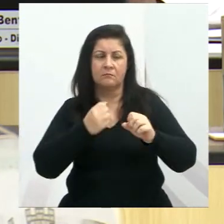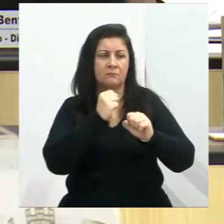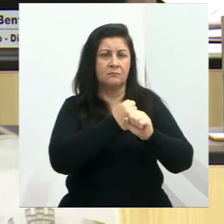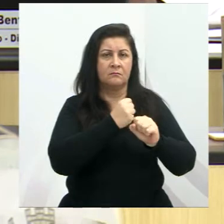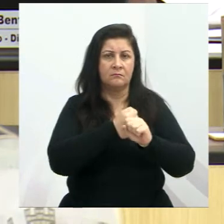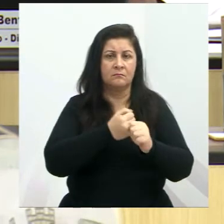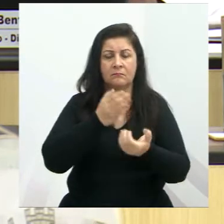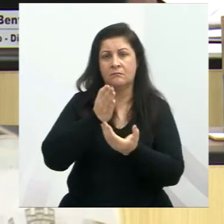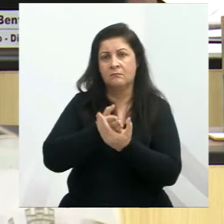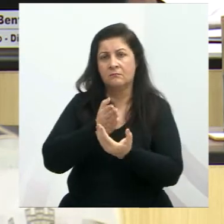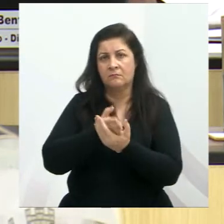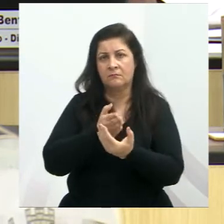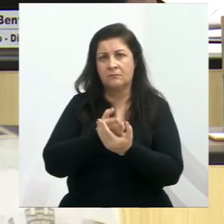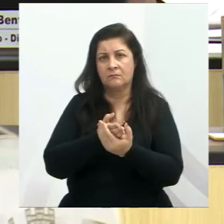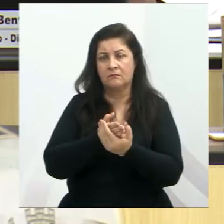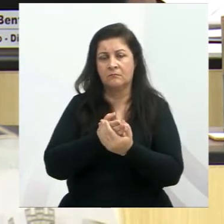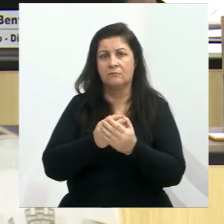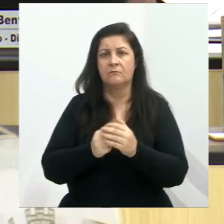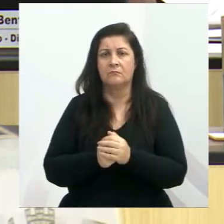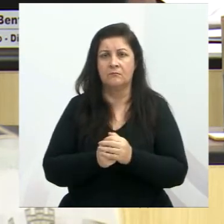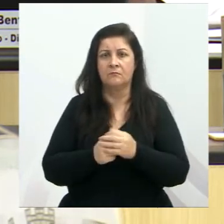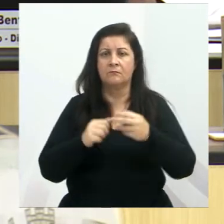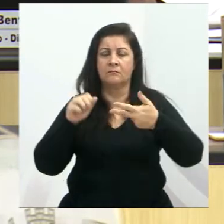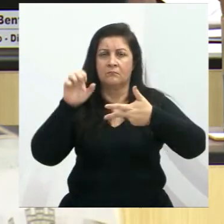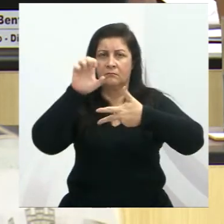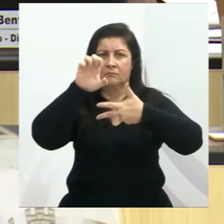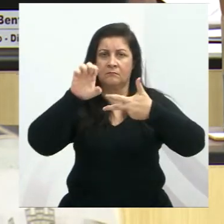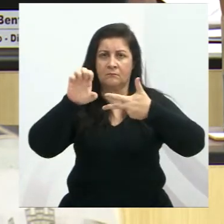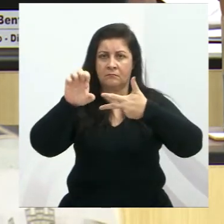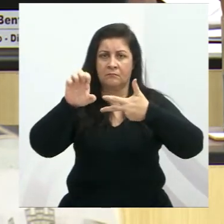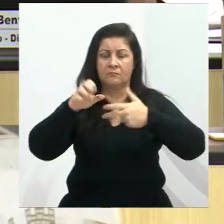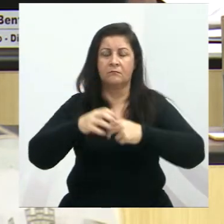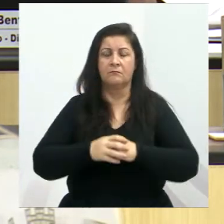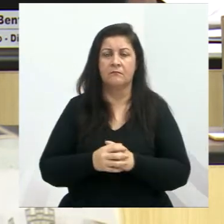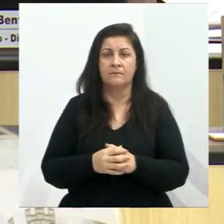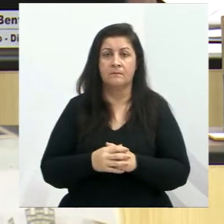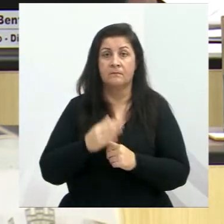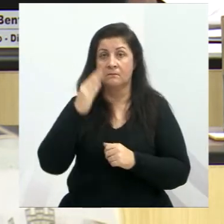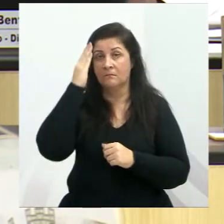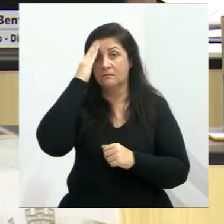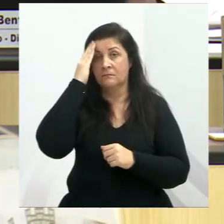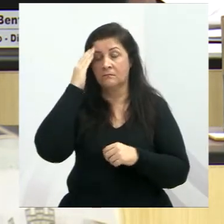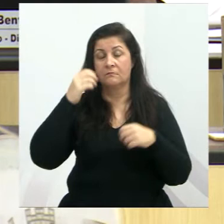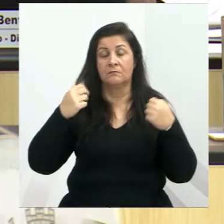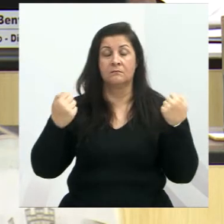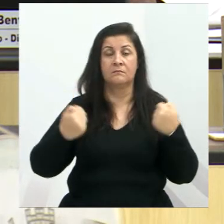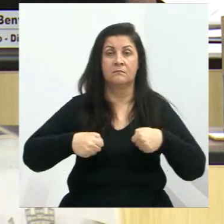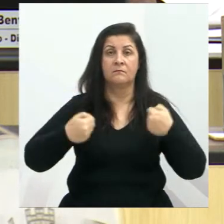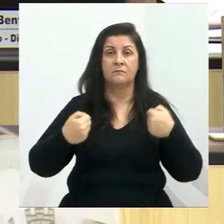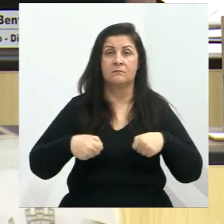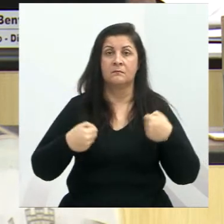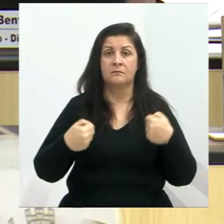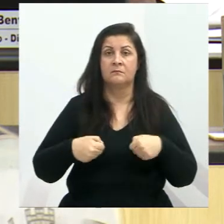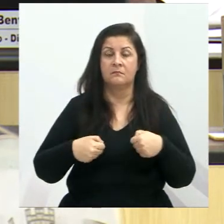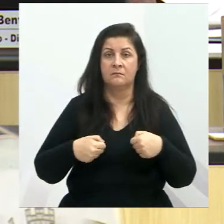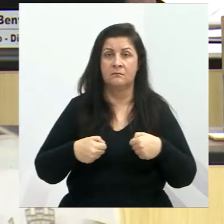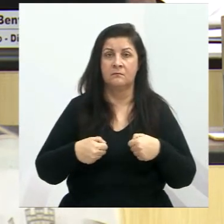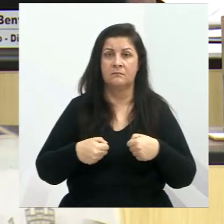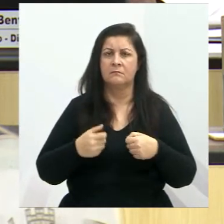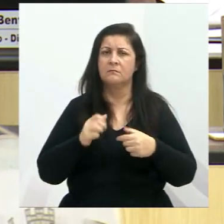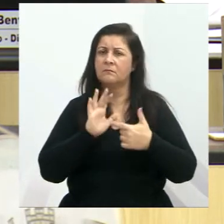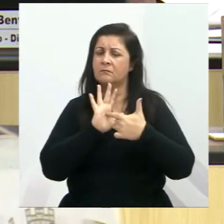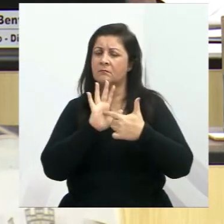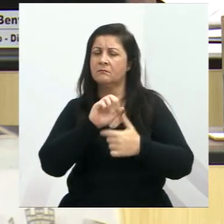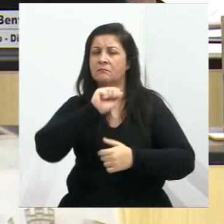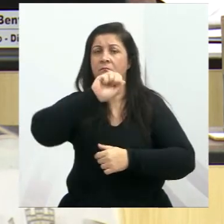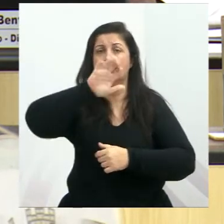contratos firmados pelo Poder Executivo, considerando a necessidade de se garantir a